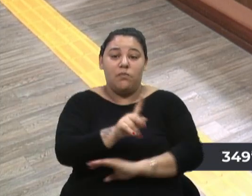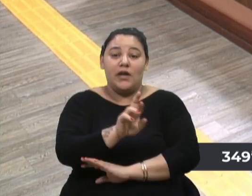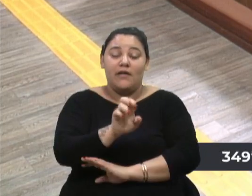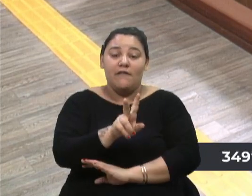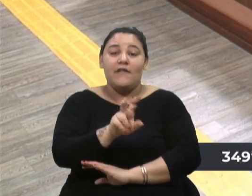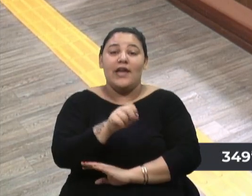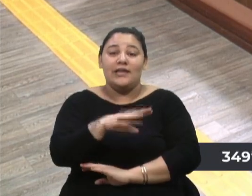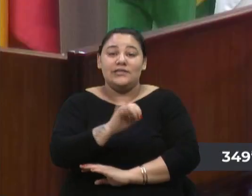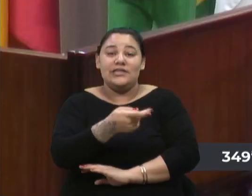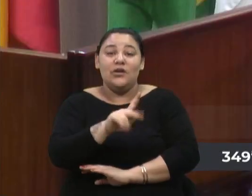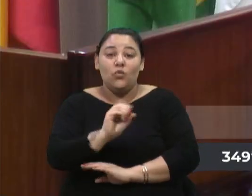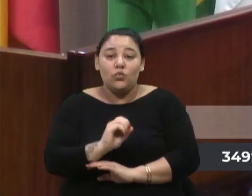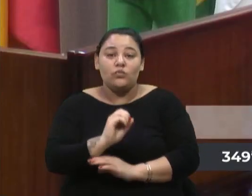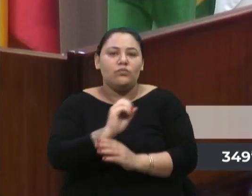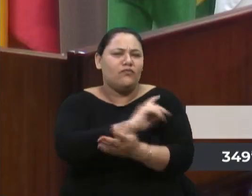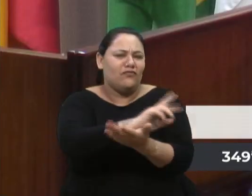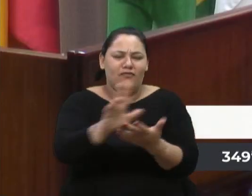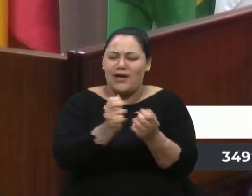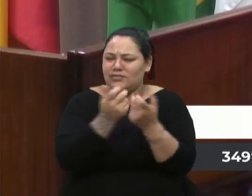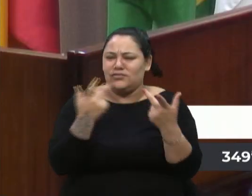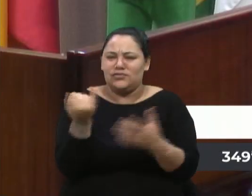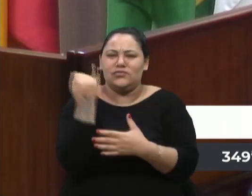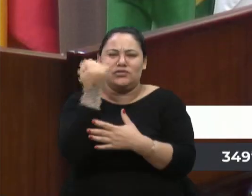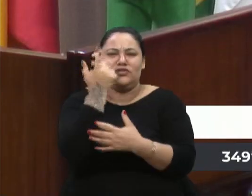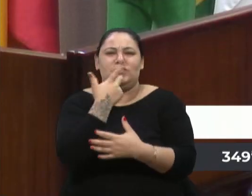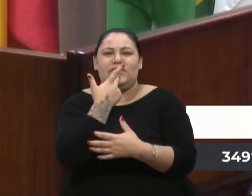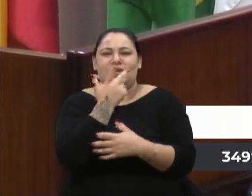Tem tantas coisas importantes para a gente falar sobre esse assunto. Obrigada, presidente.